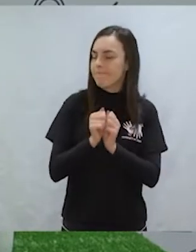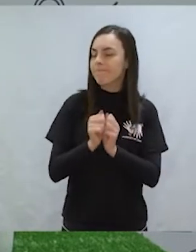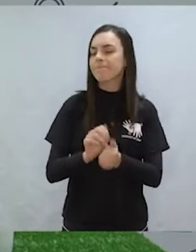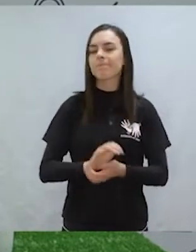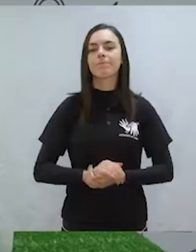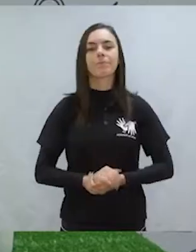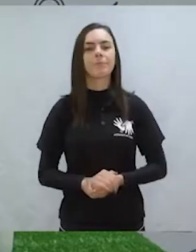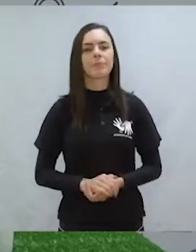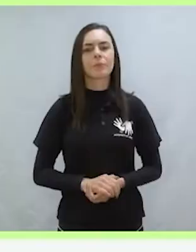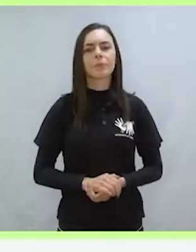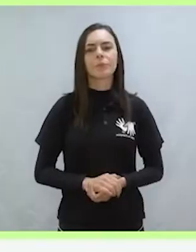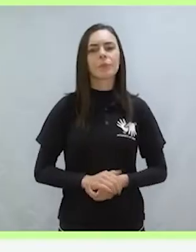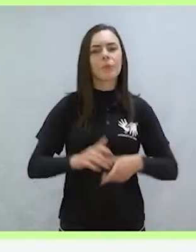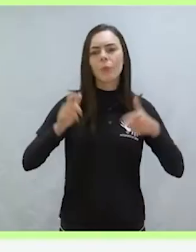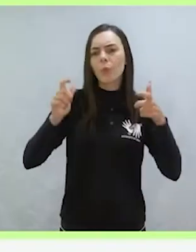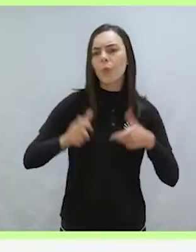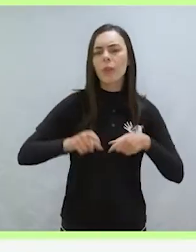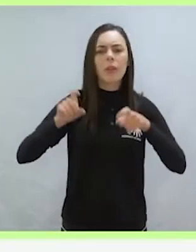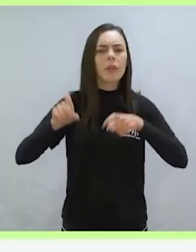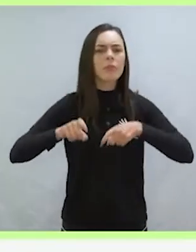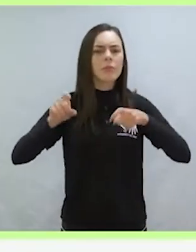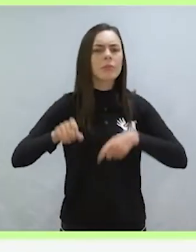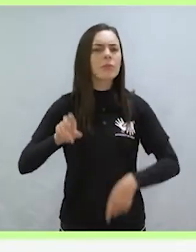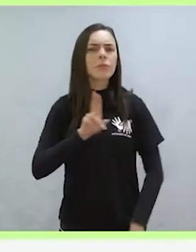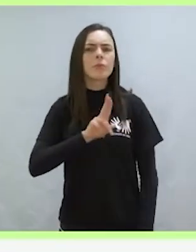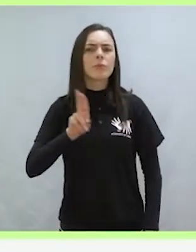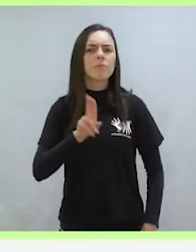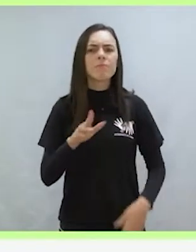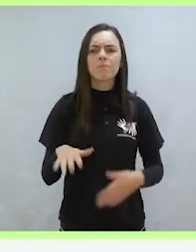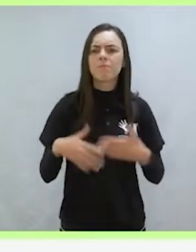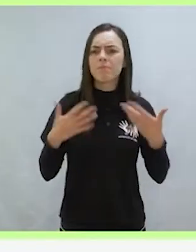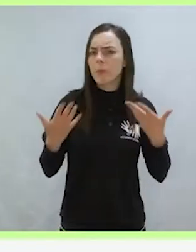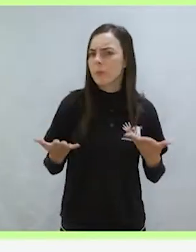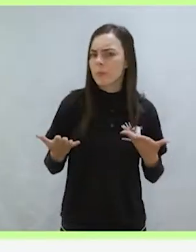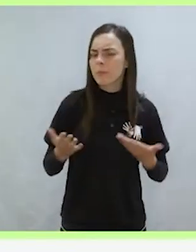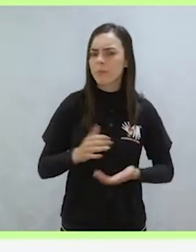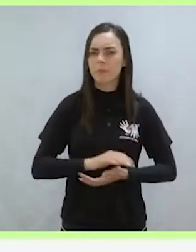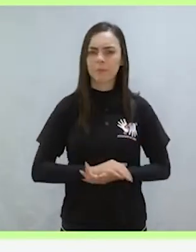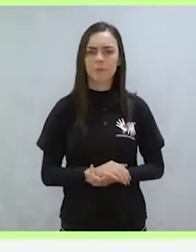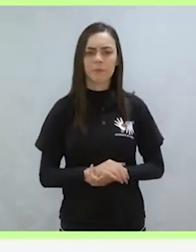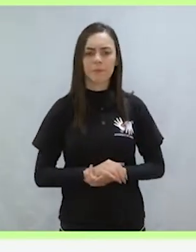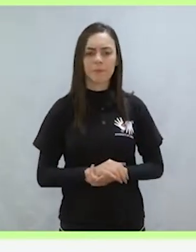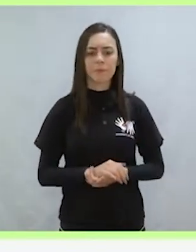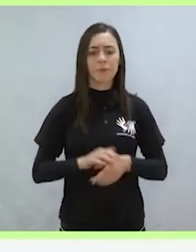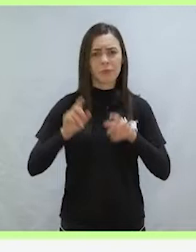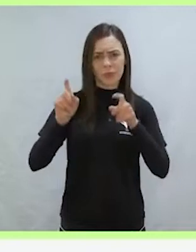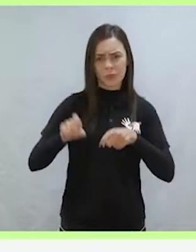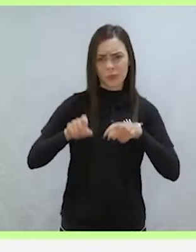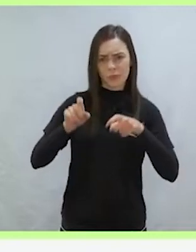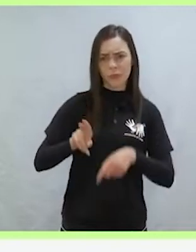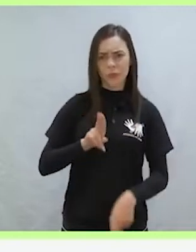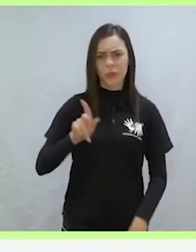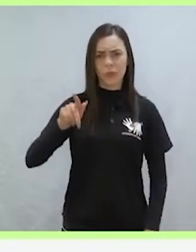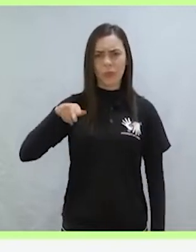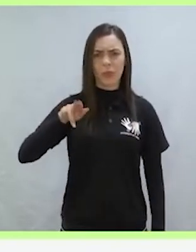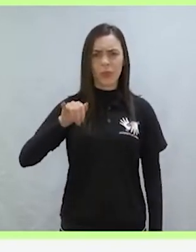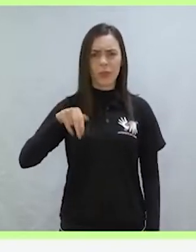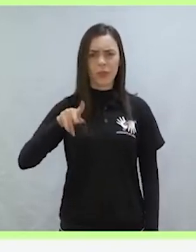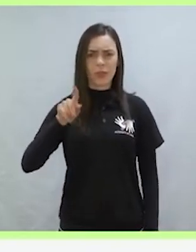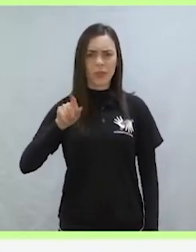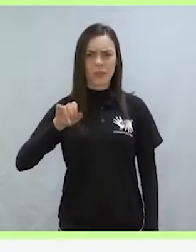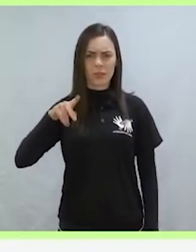hein? Como é o nome do sítio que a professora acabou de falar? É o sítio do